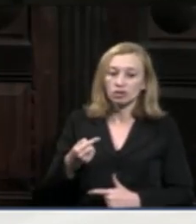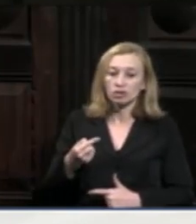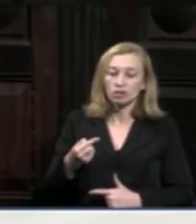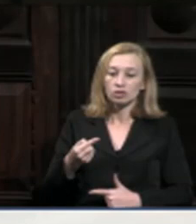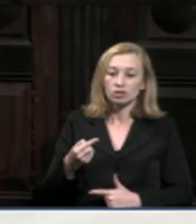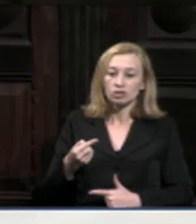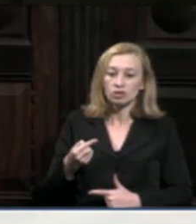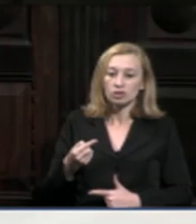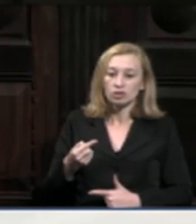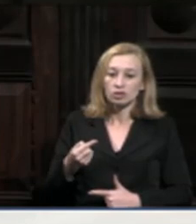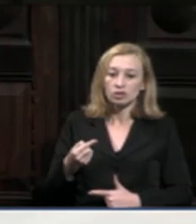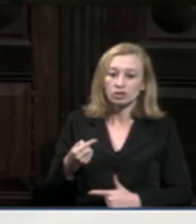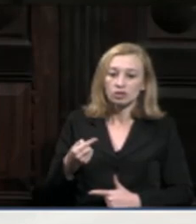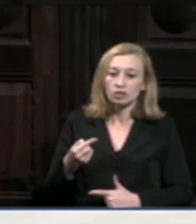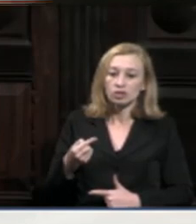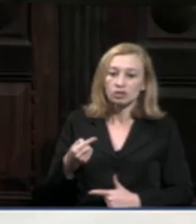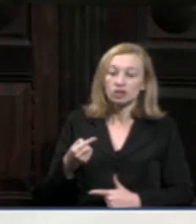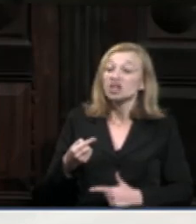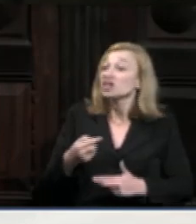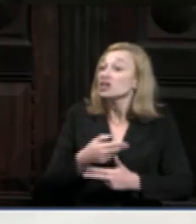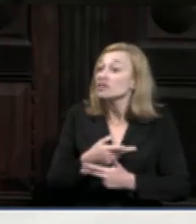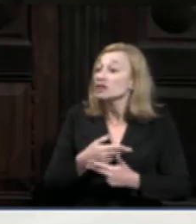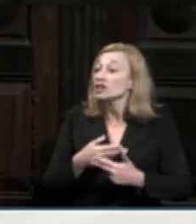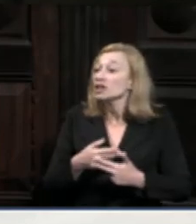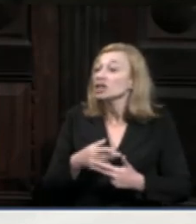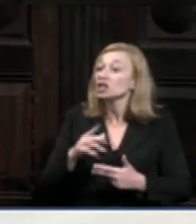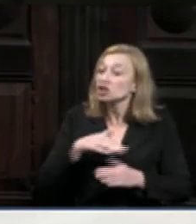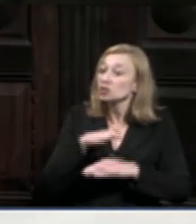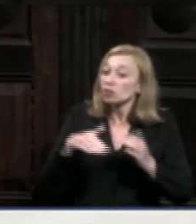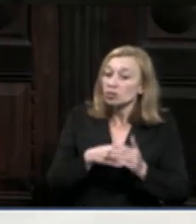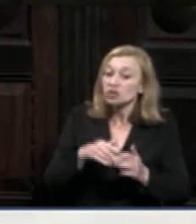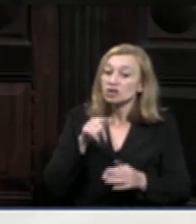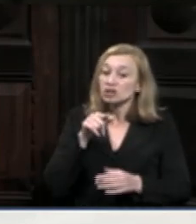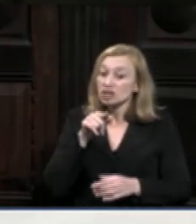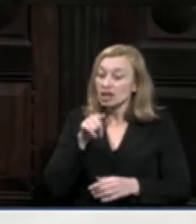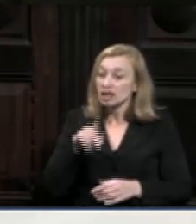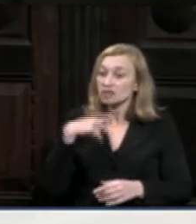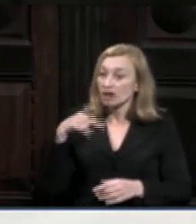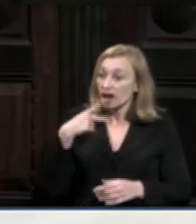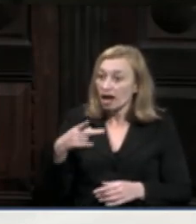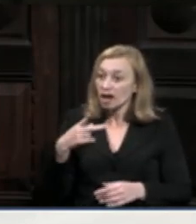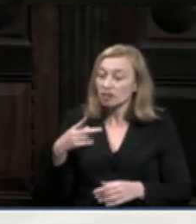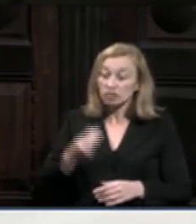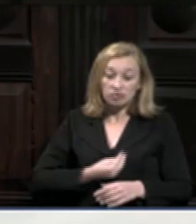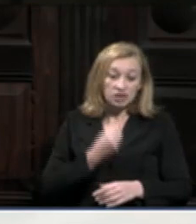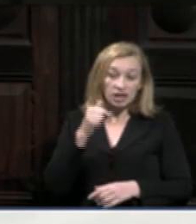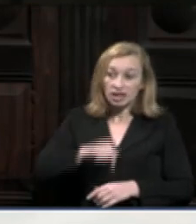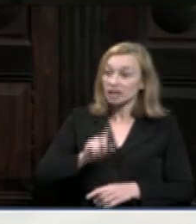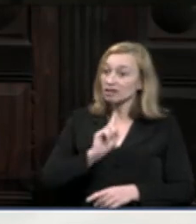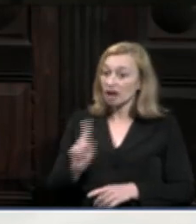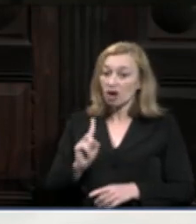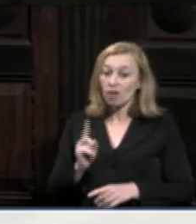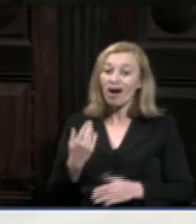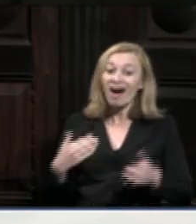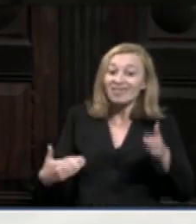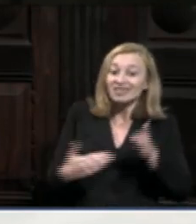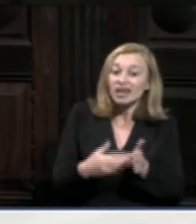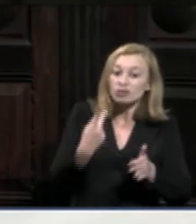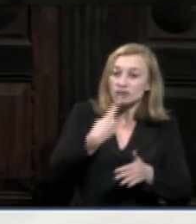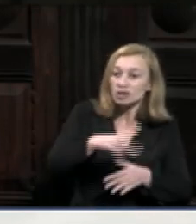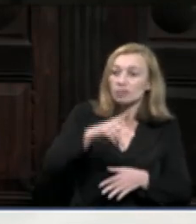ocultando a ausência de membros de sua bancada. Então, senhor presidente, cuidado com as